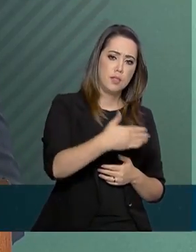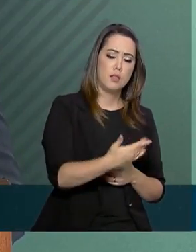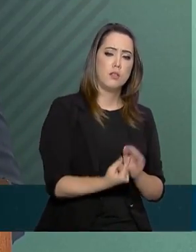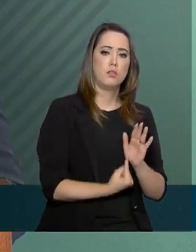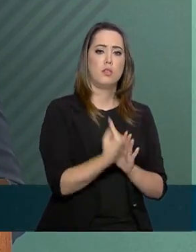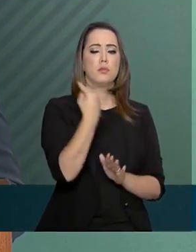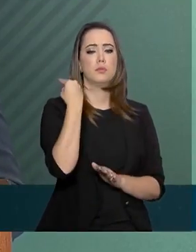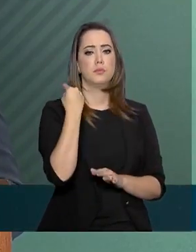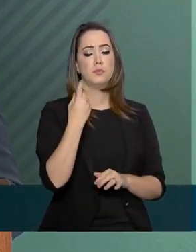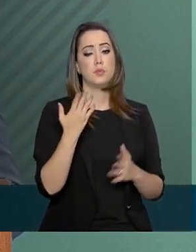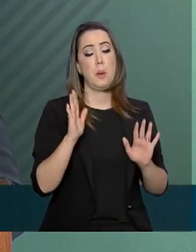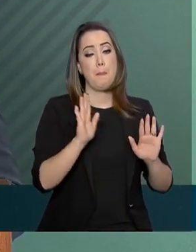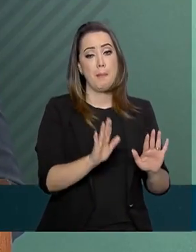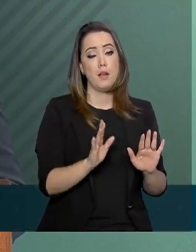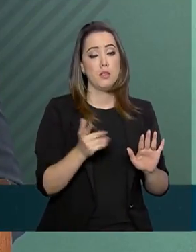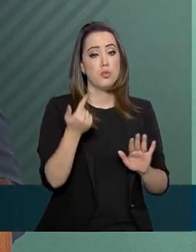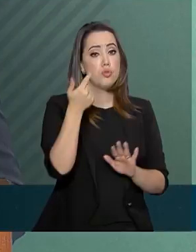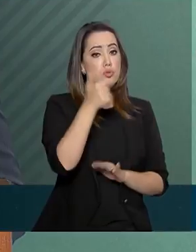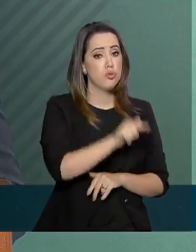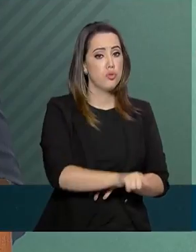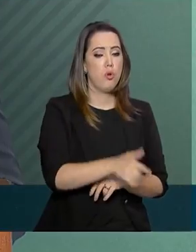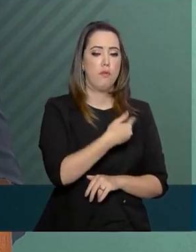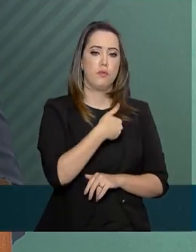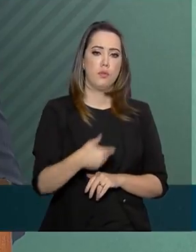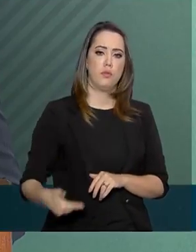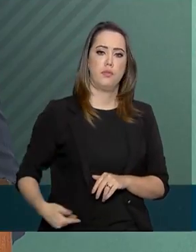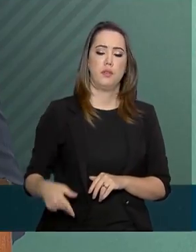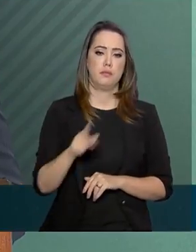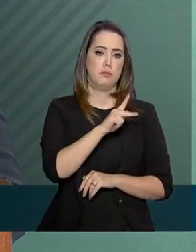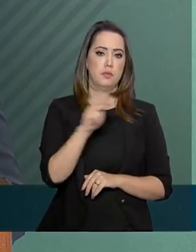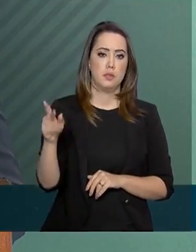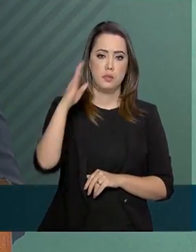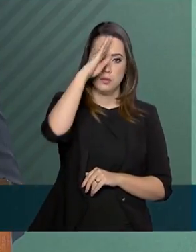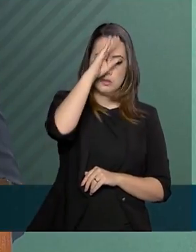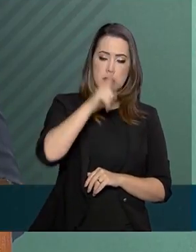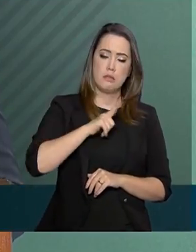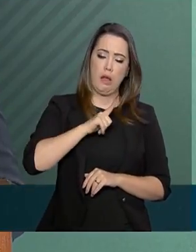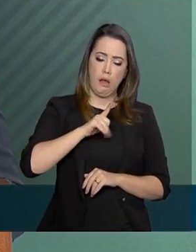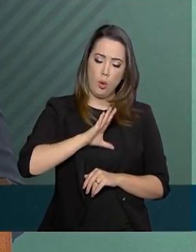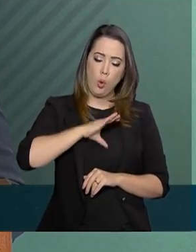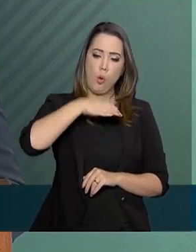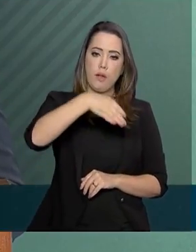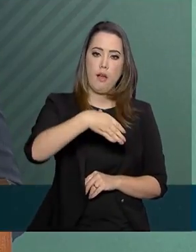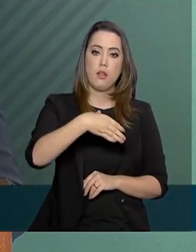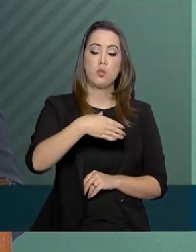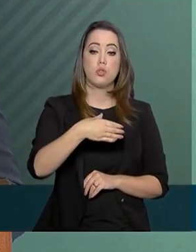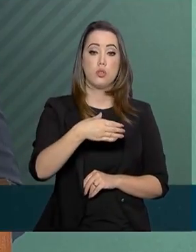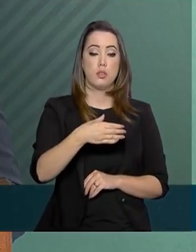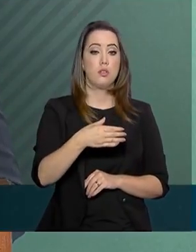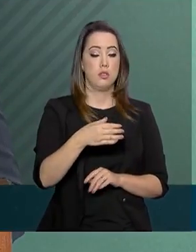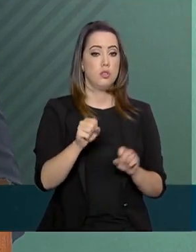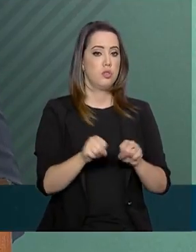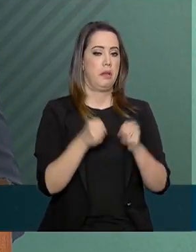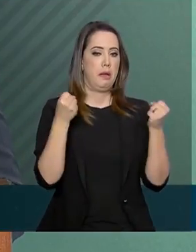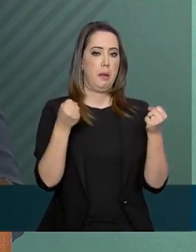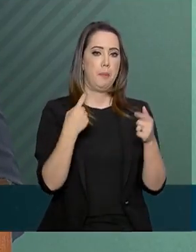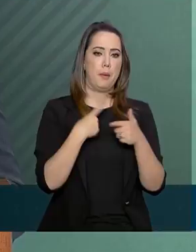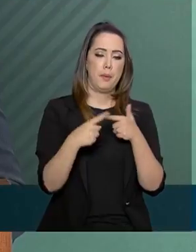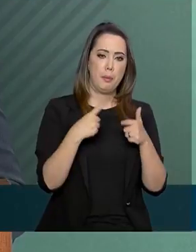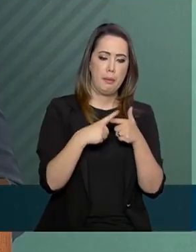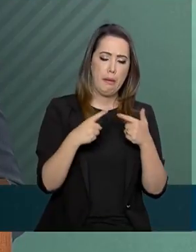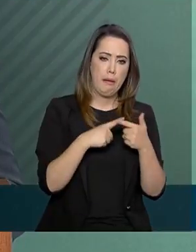executivo mais uma vez o governo do presidente do senado teve a coragem de romper barreiras burocráticas